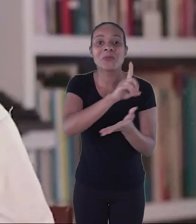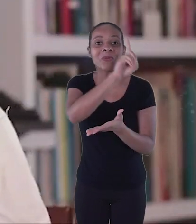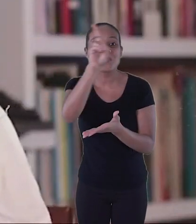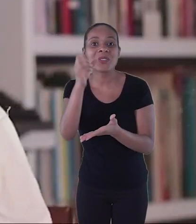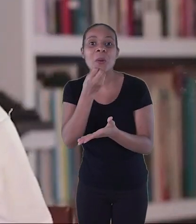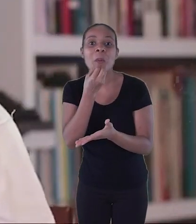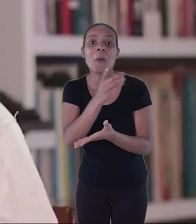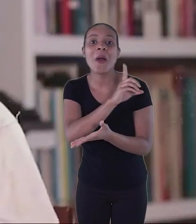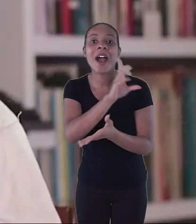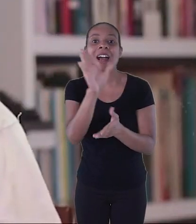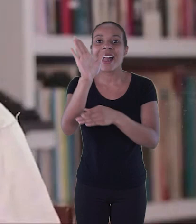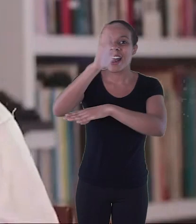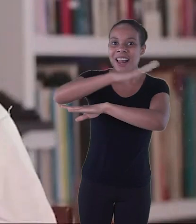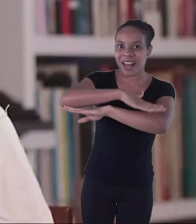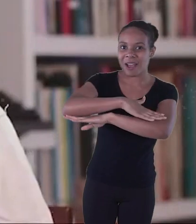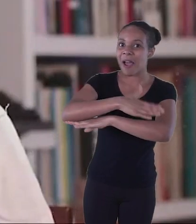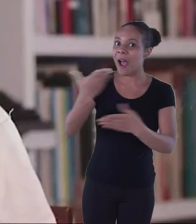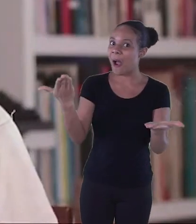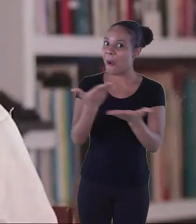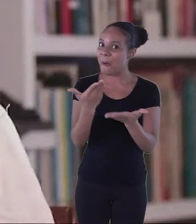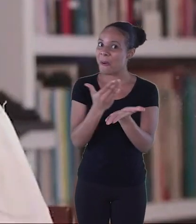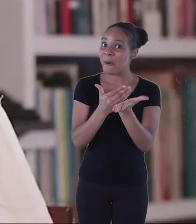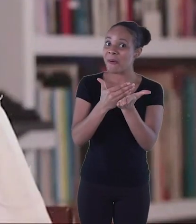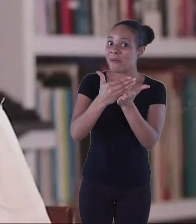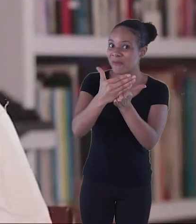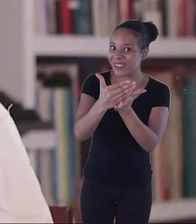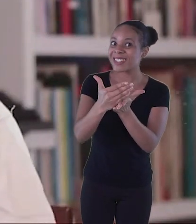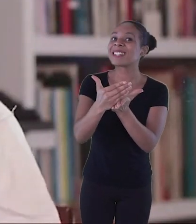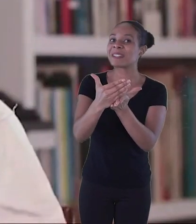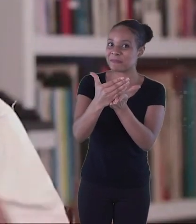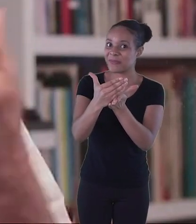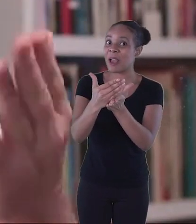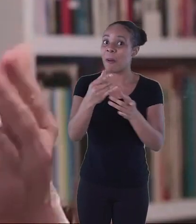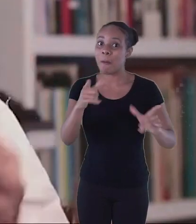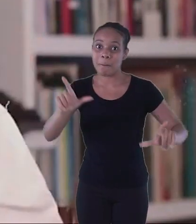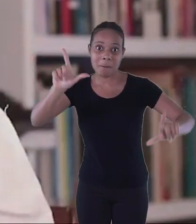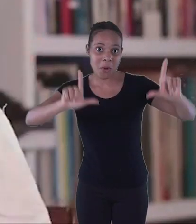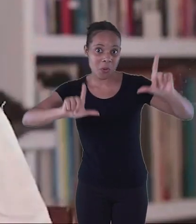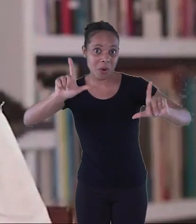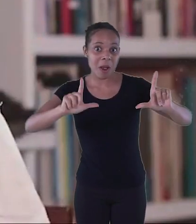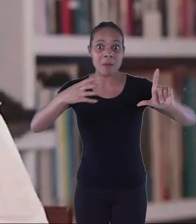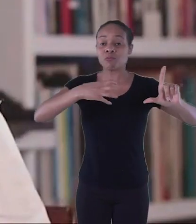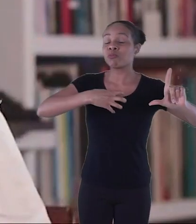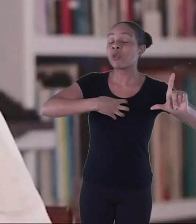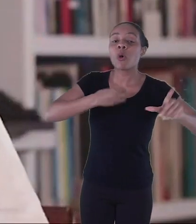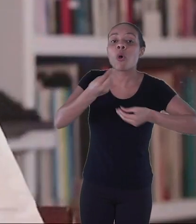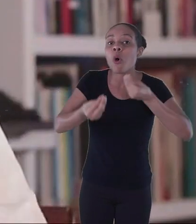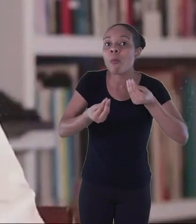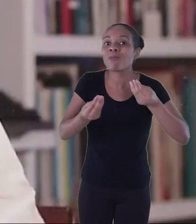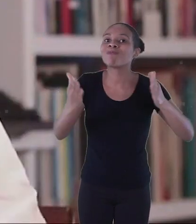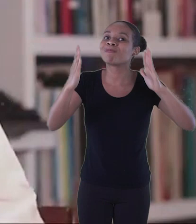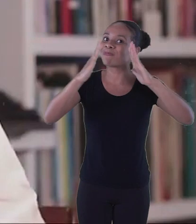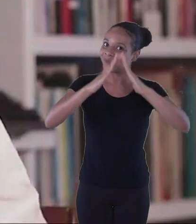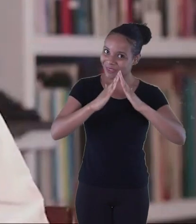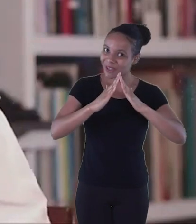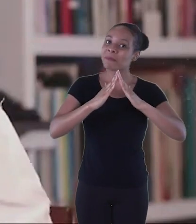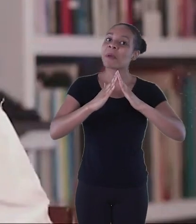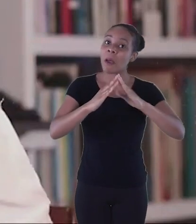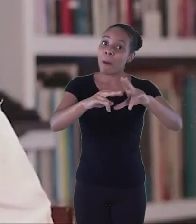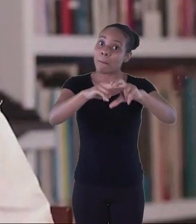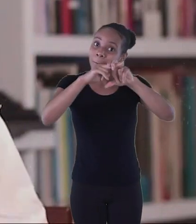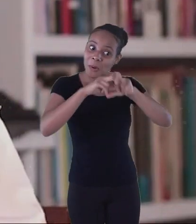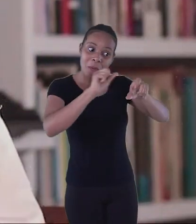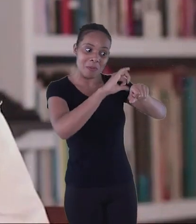mais uma edição do projeto Sempre um Papo em Casa. O escritor e apresentador Afonso Borges está sentado em frente a